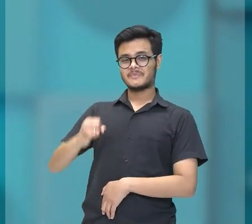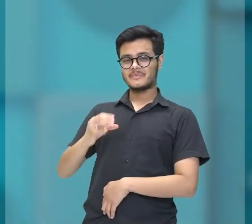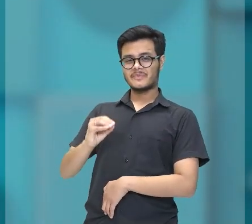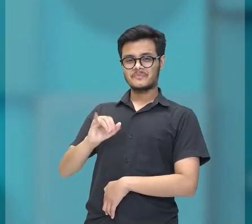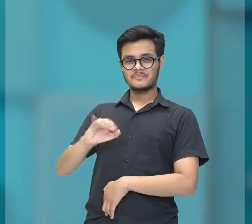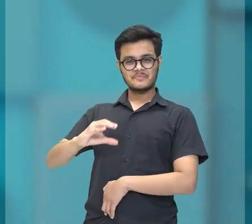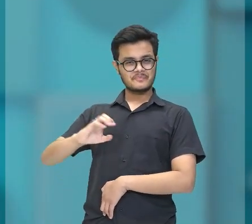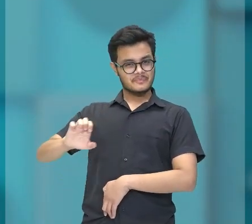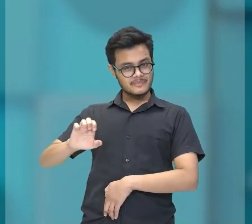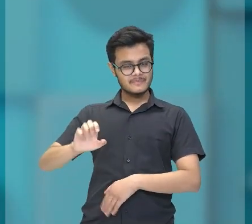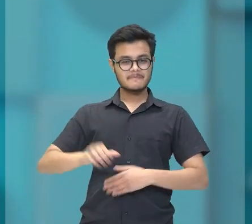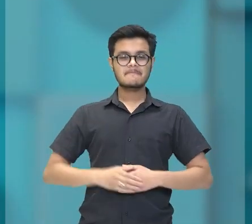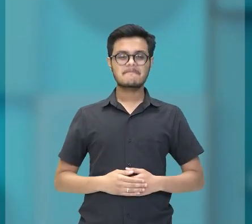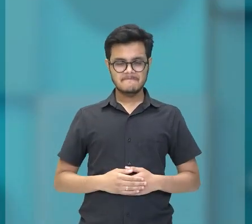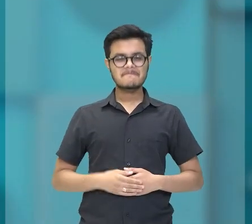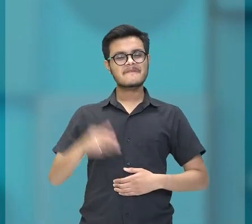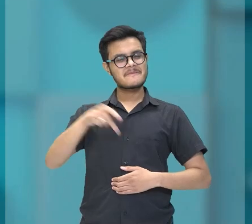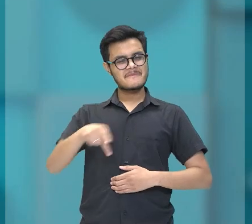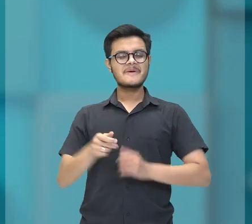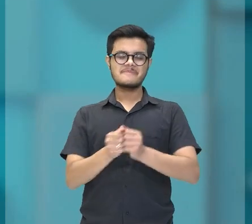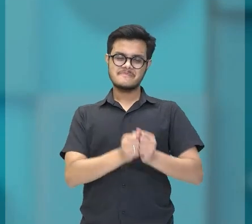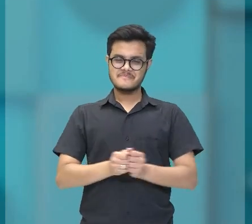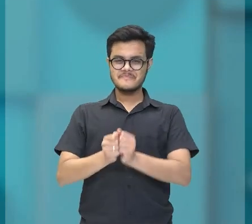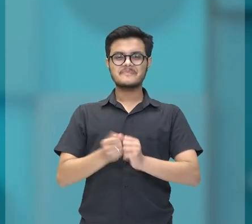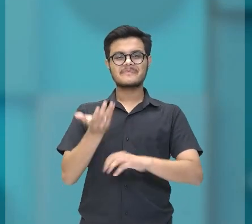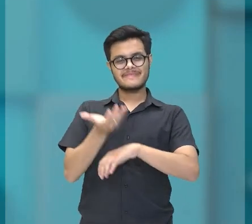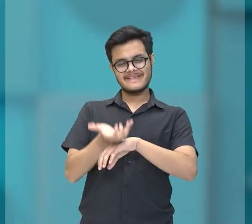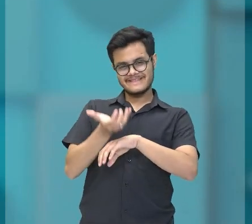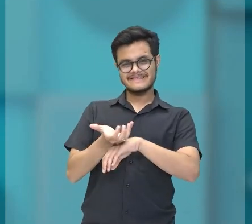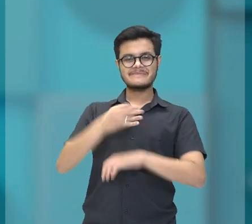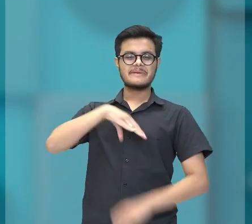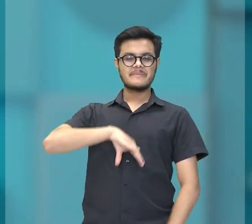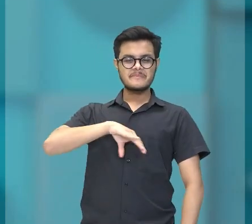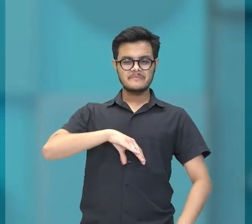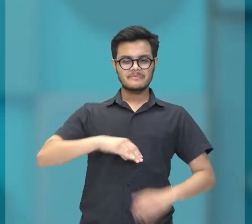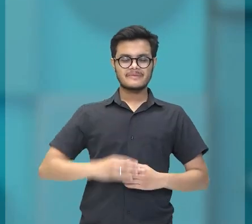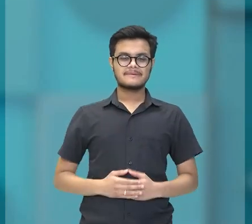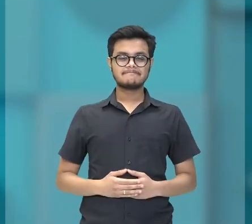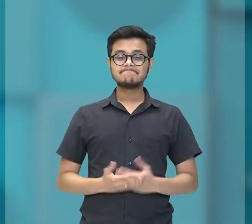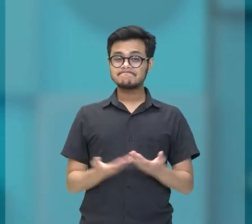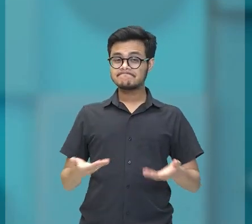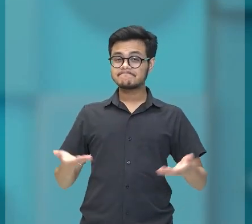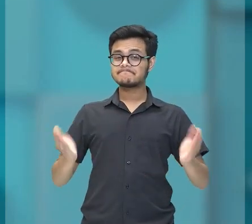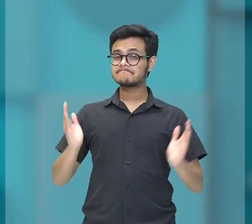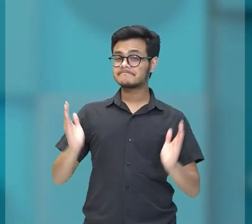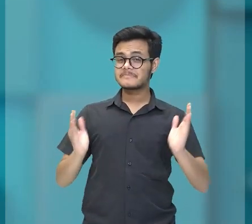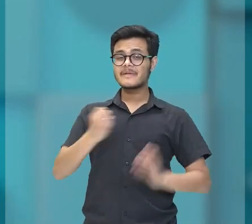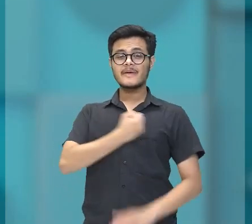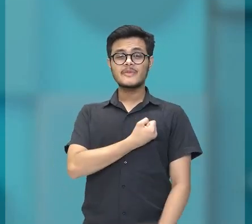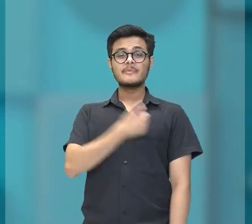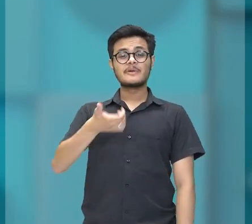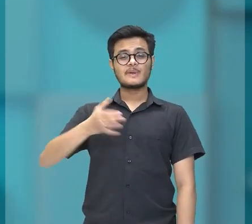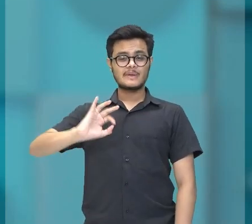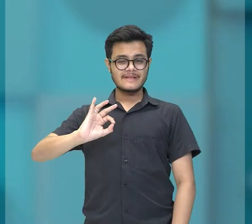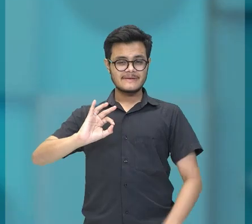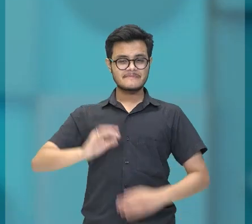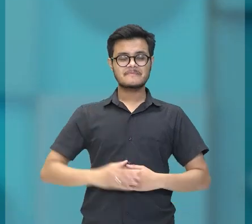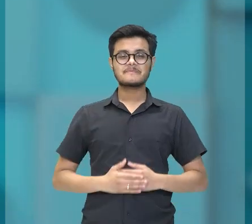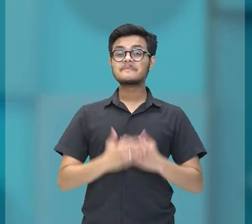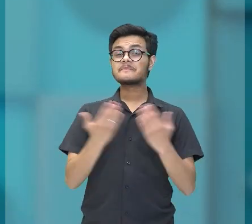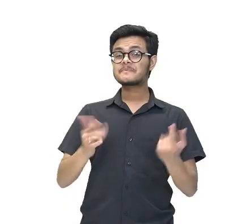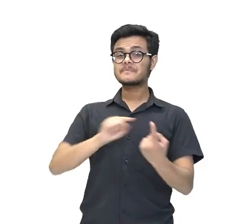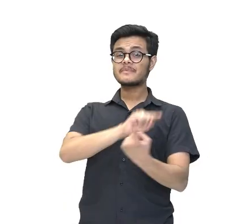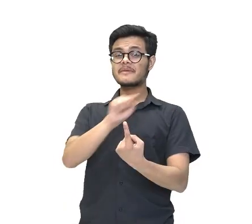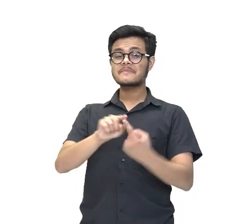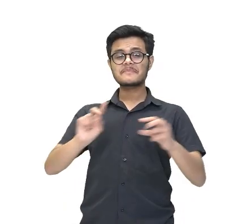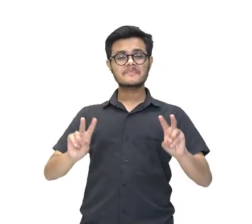Joyce Martins, professora deste componente de língua portuguesa, e esta é a aula de número 10, que tem como objeto